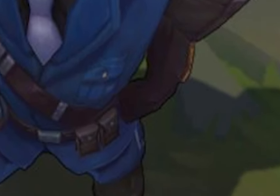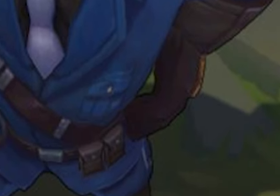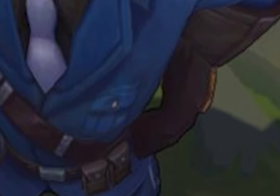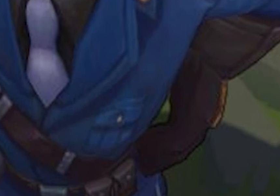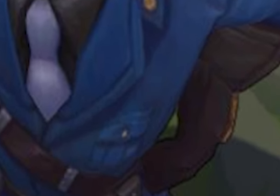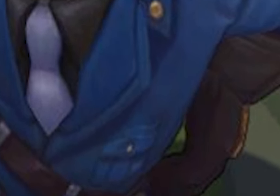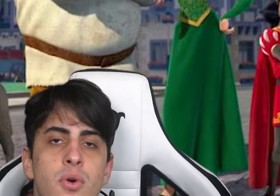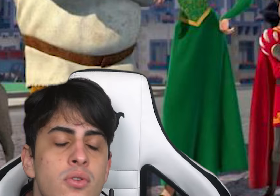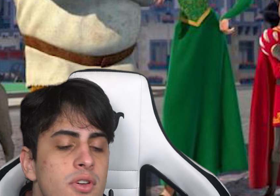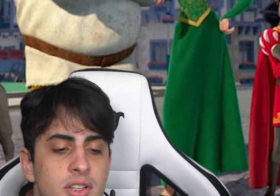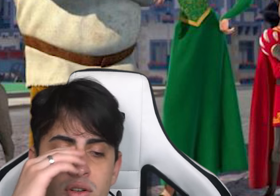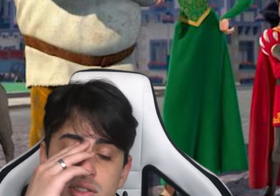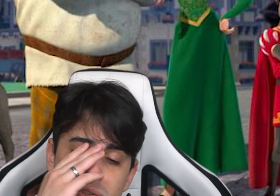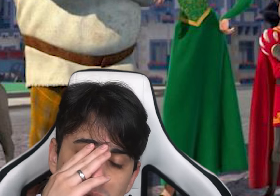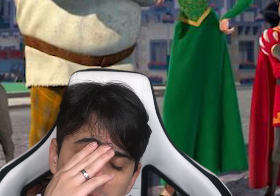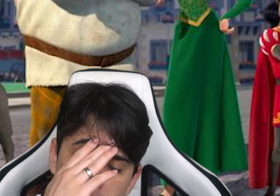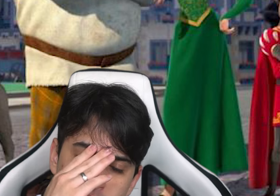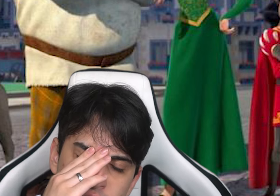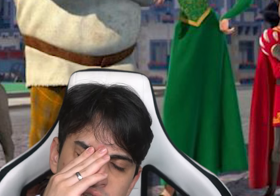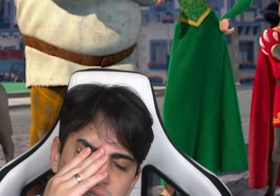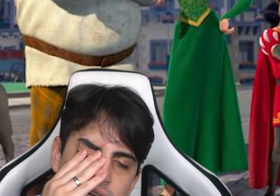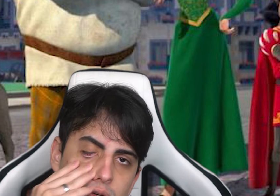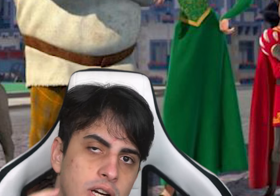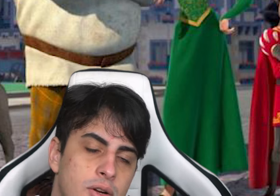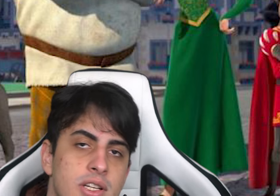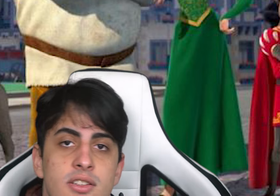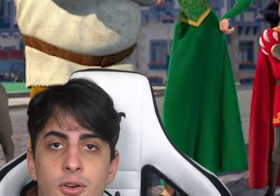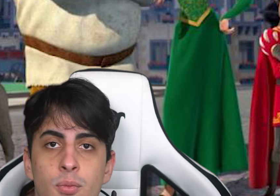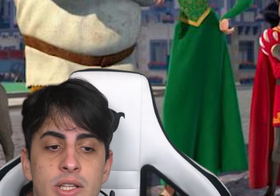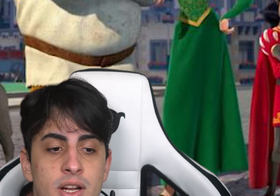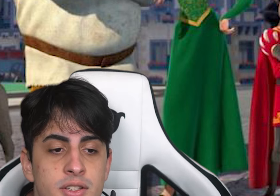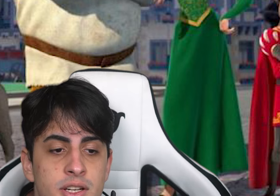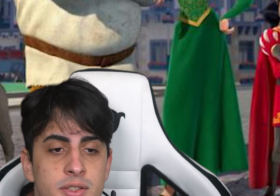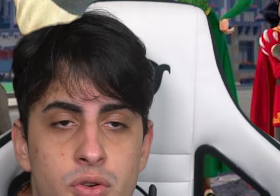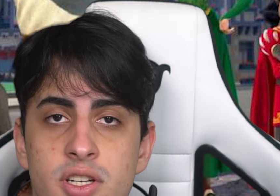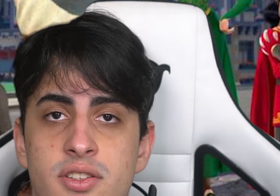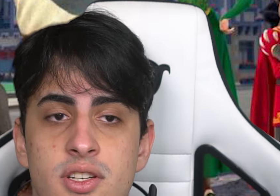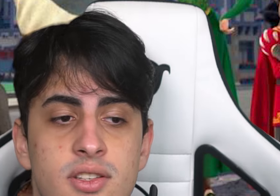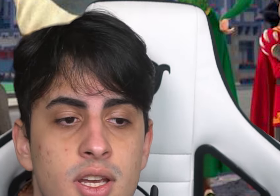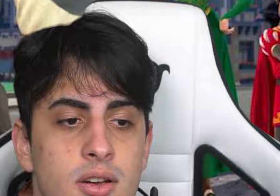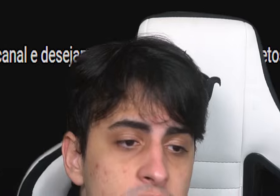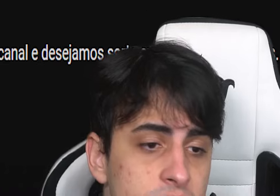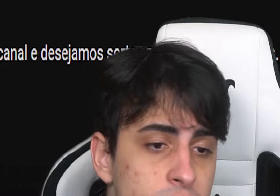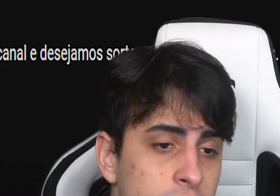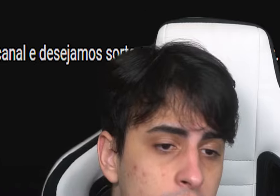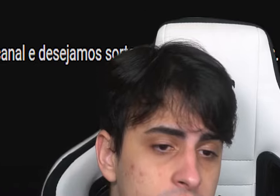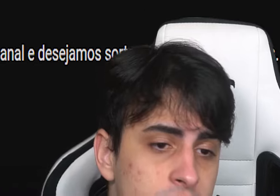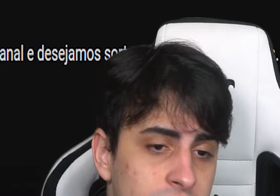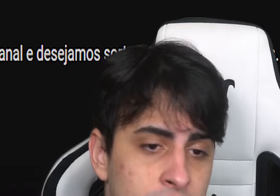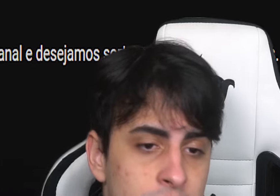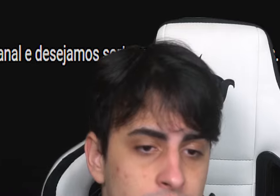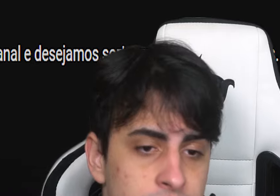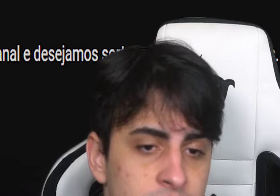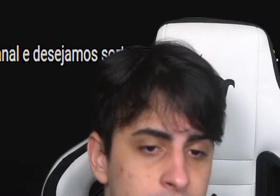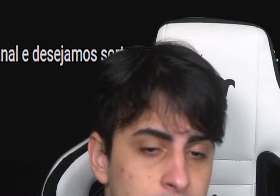nessa pois a nossa soltou uma nota lá no canal deles na comunidade deles onde eles dizem oi gente